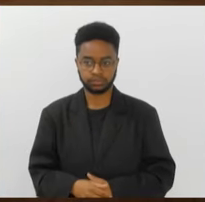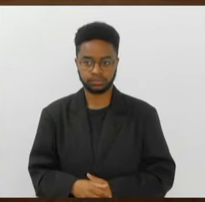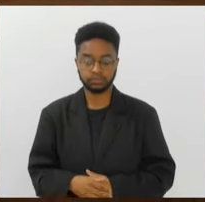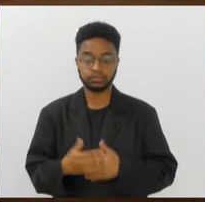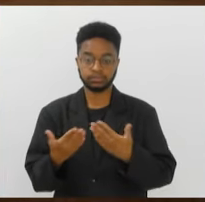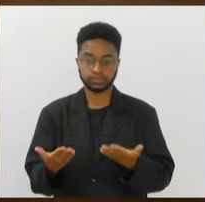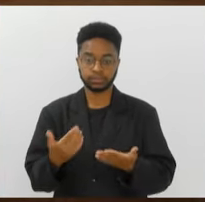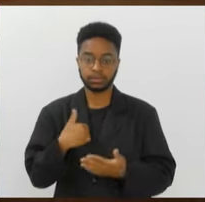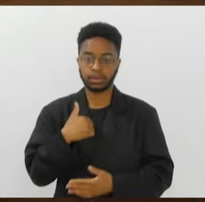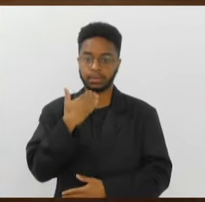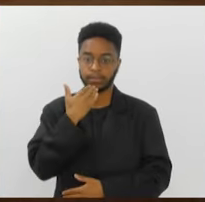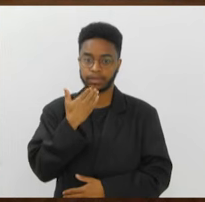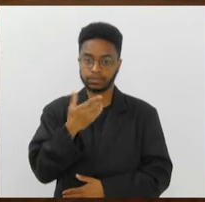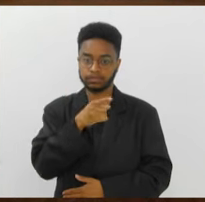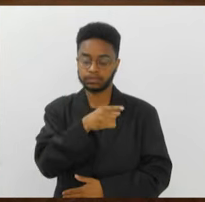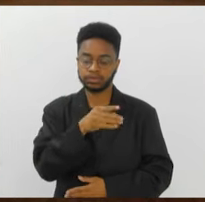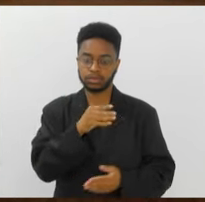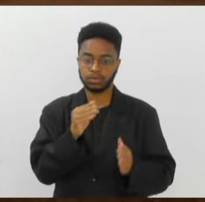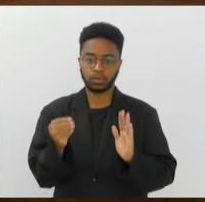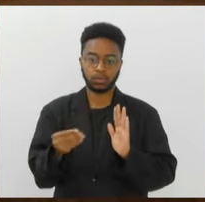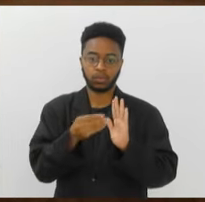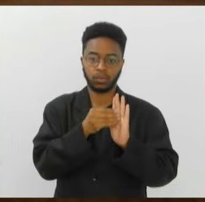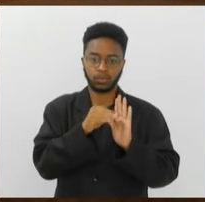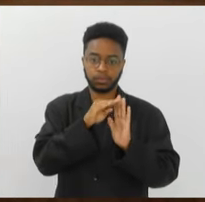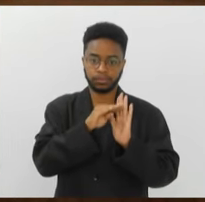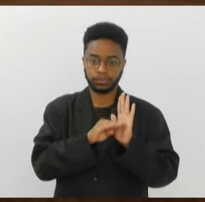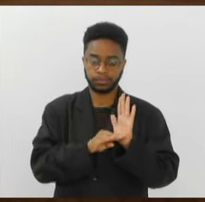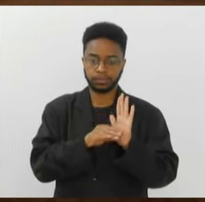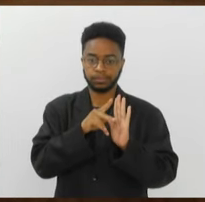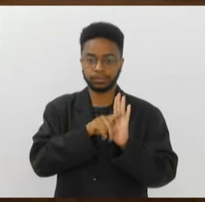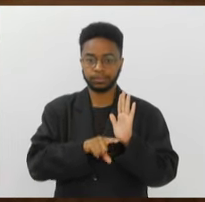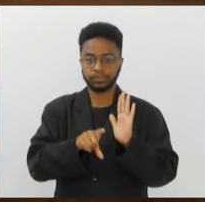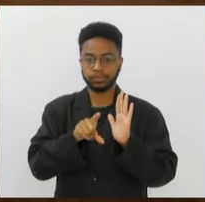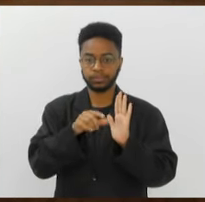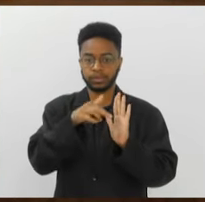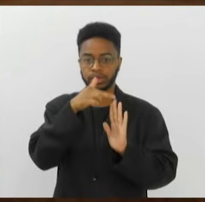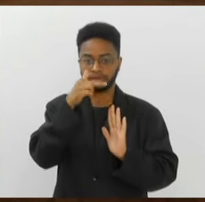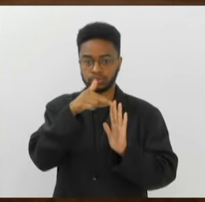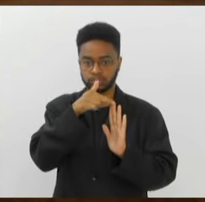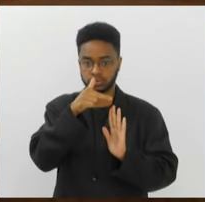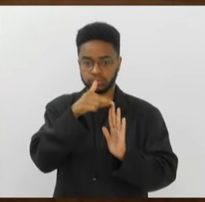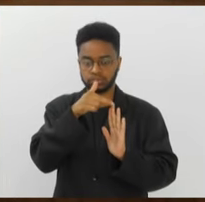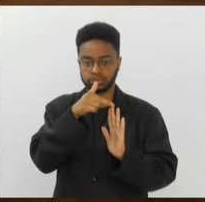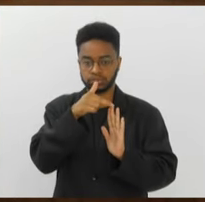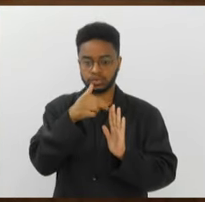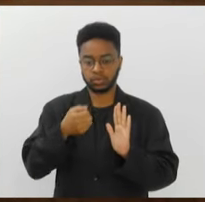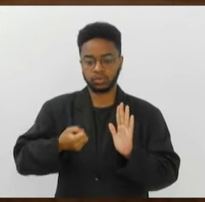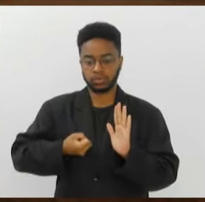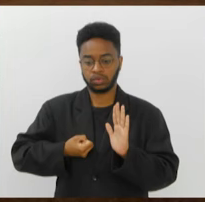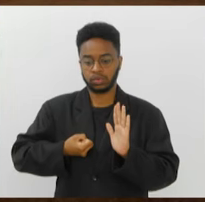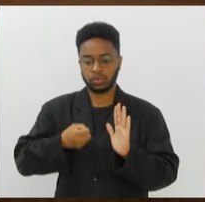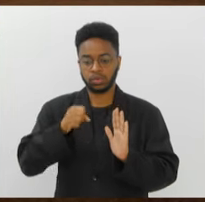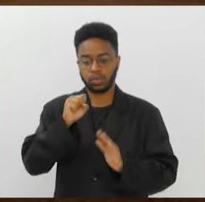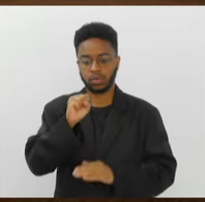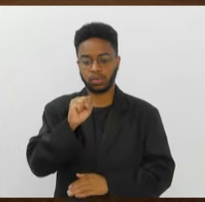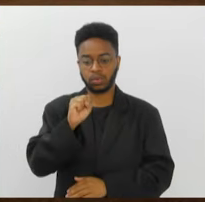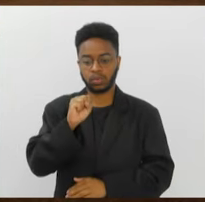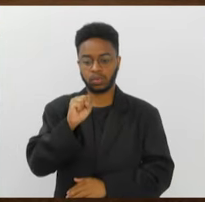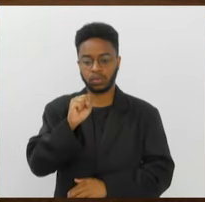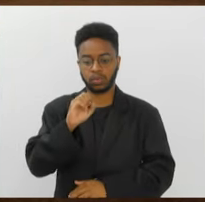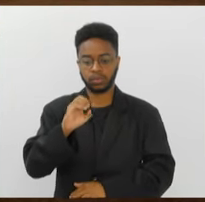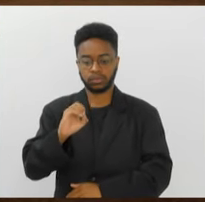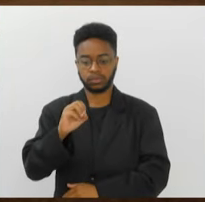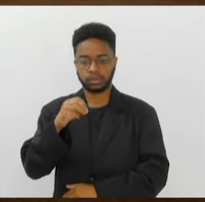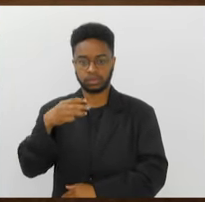Então, eu queria pedir que o senhor trouxesse à pauta o projeto de resolução número 803